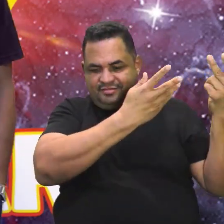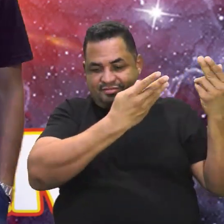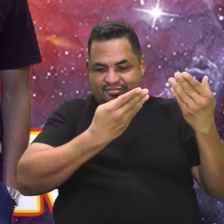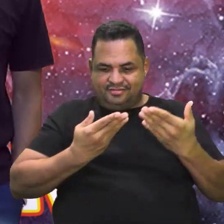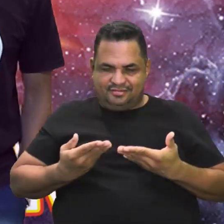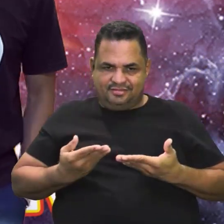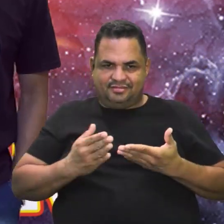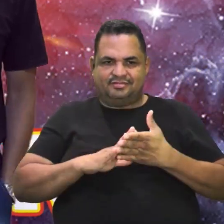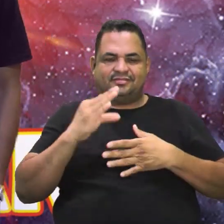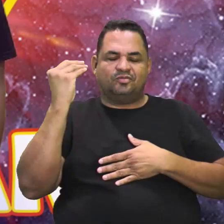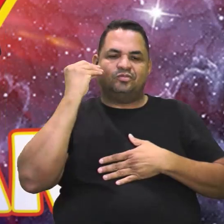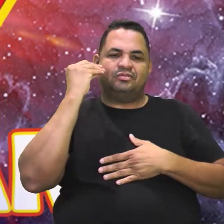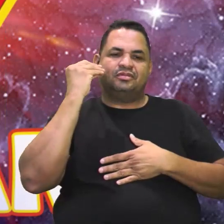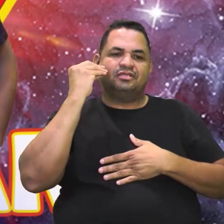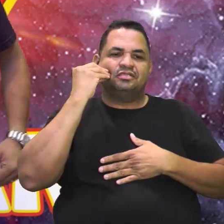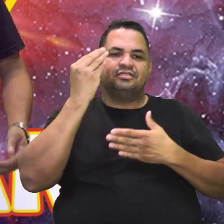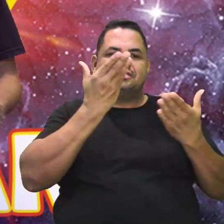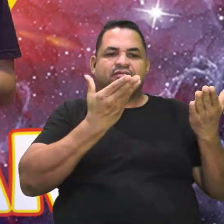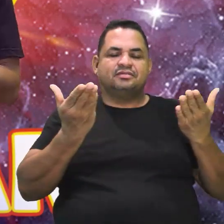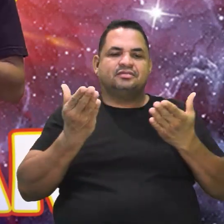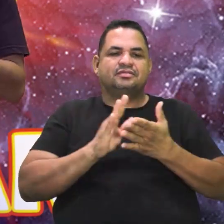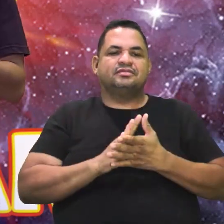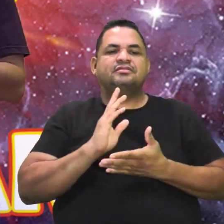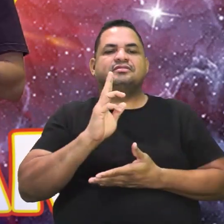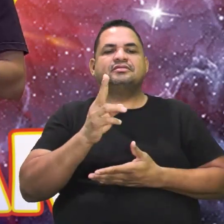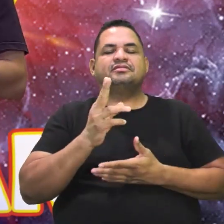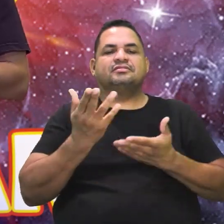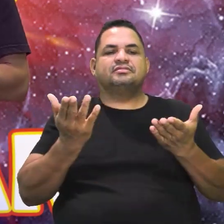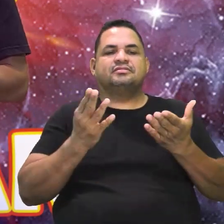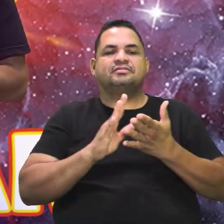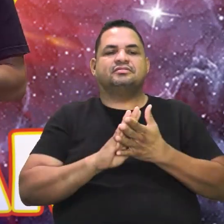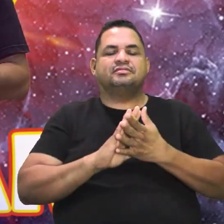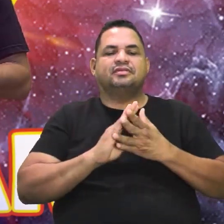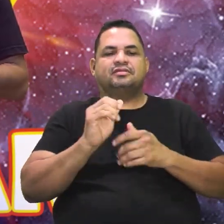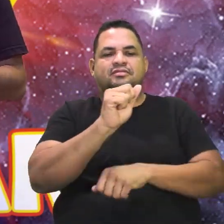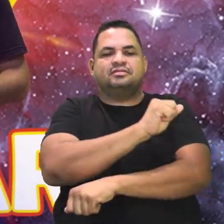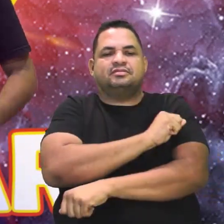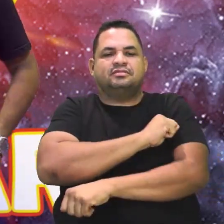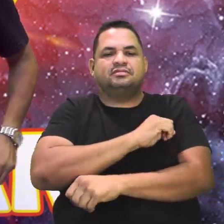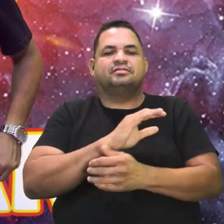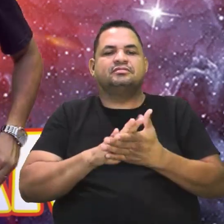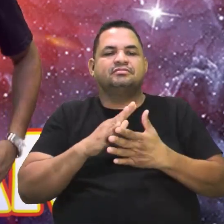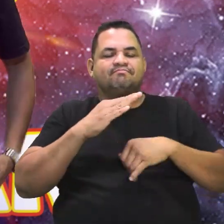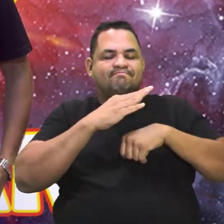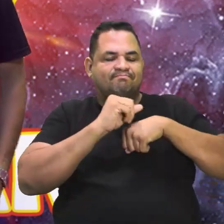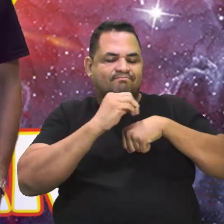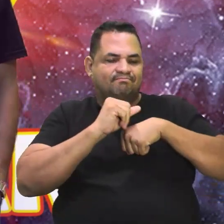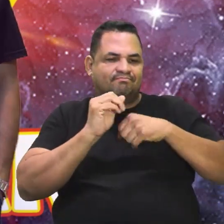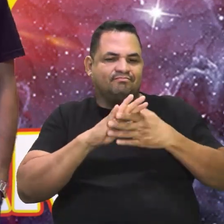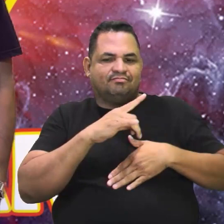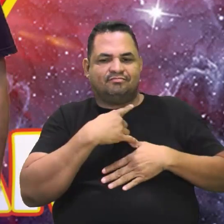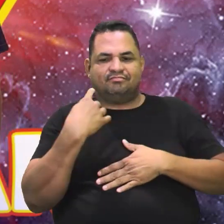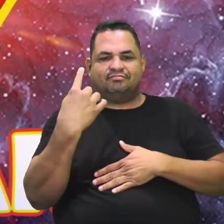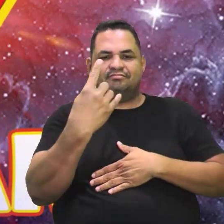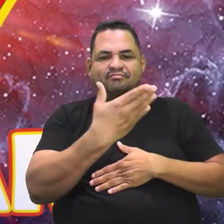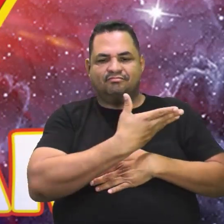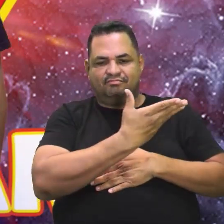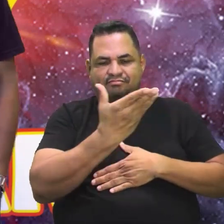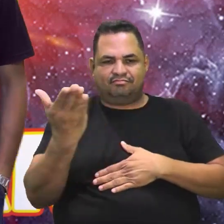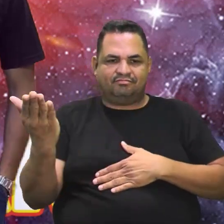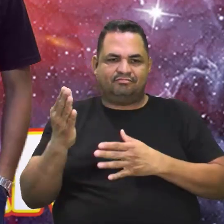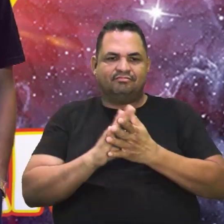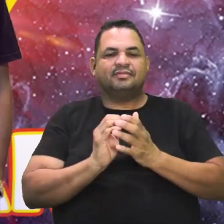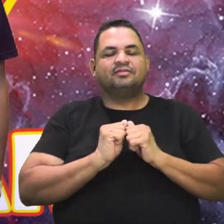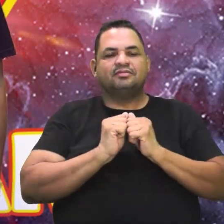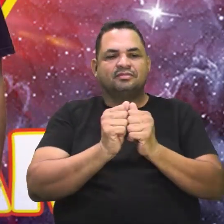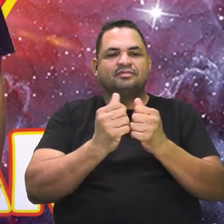Então, beijo aí aos professores presenciais e com certeza a todos os nossos alunos da Dona Benta. Um carinho bem grande por todos, né? E